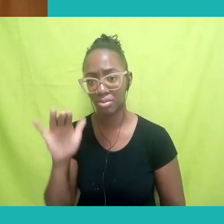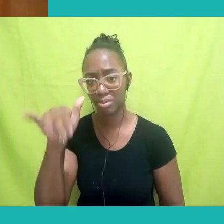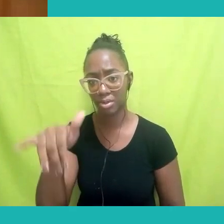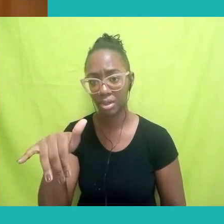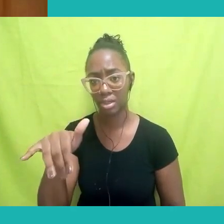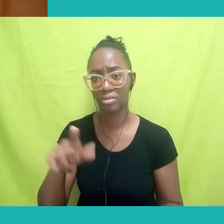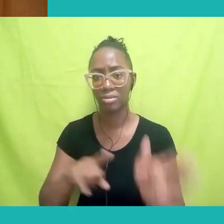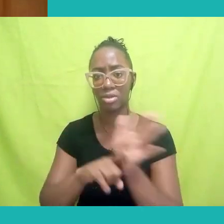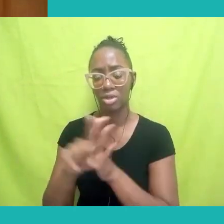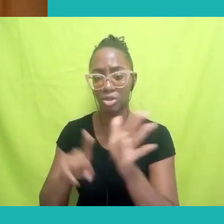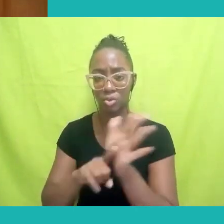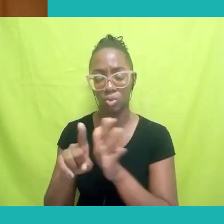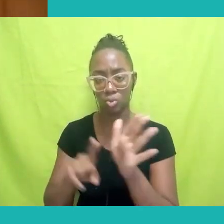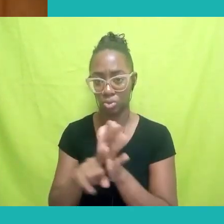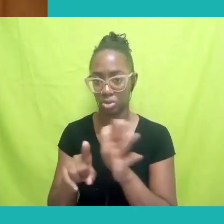de perguntas,